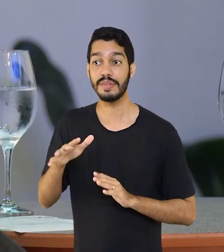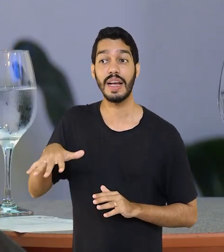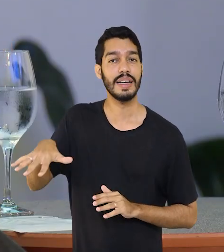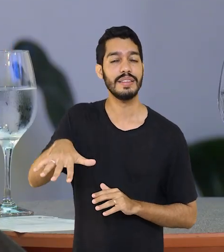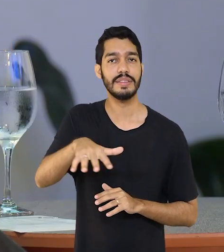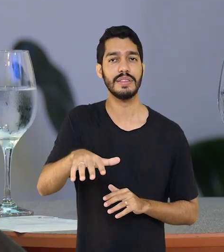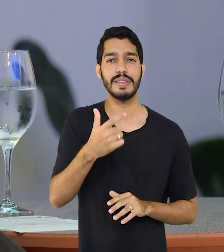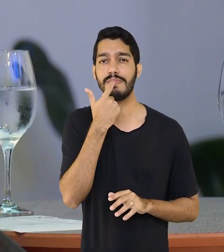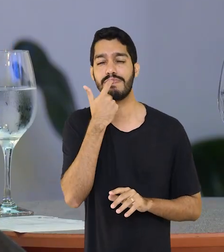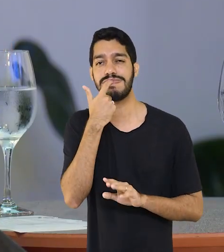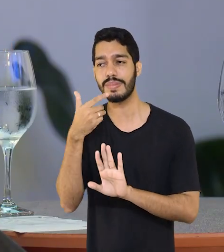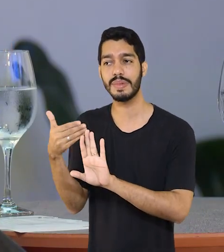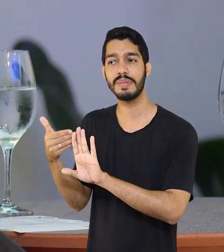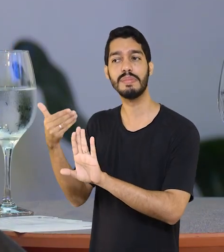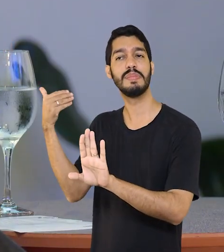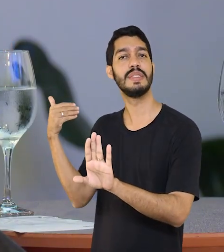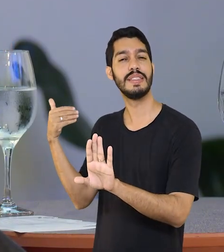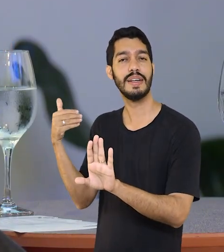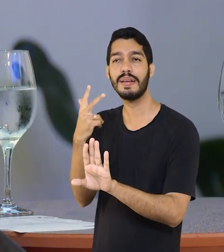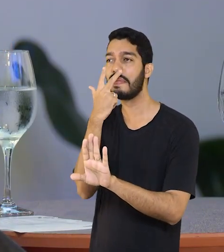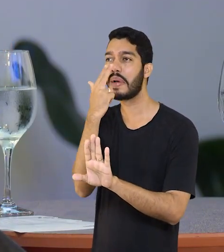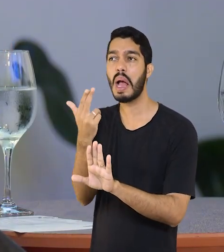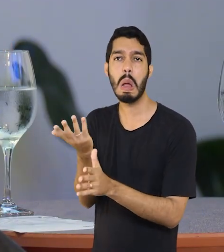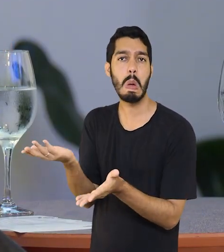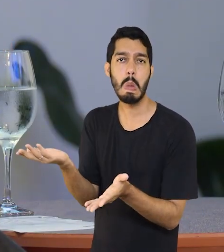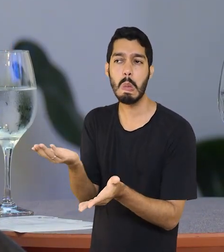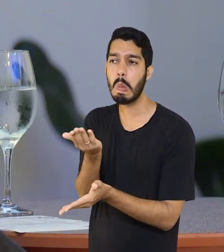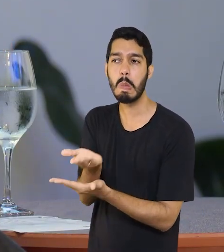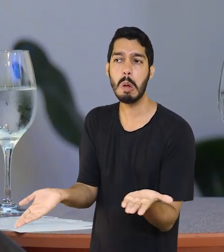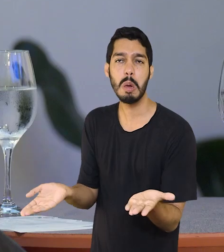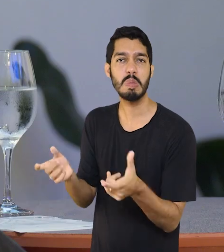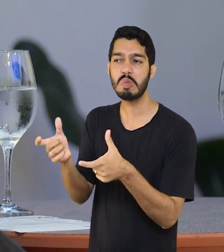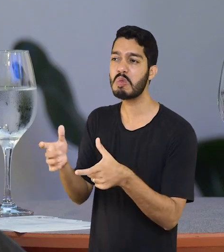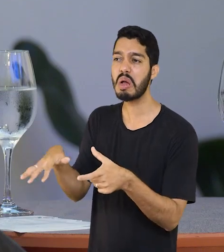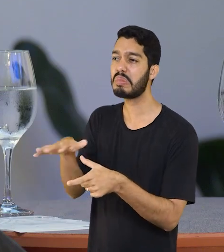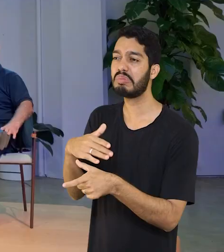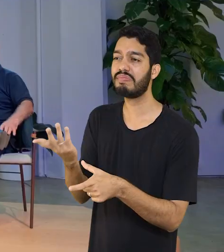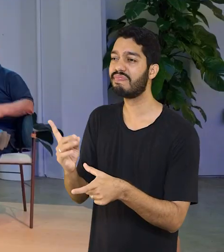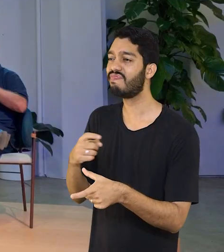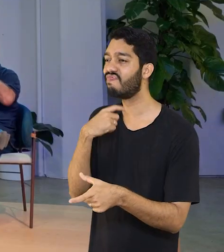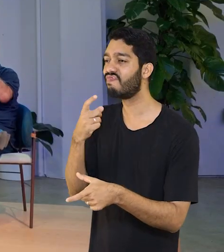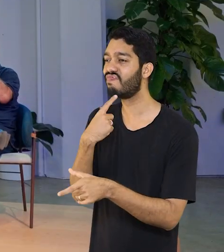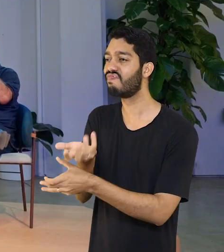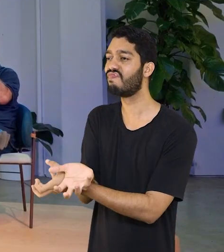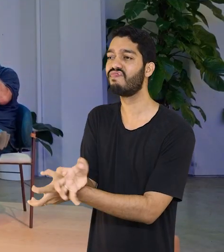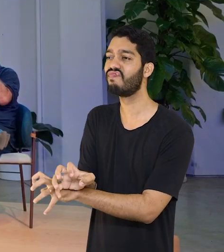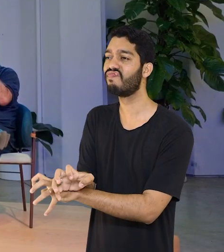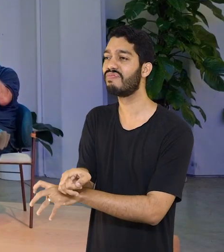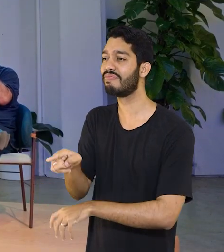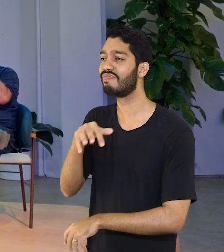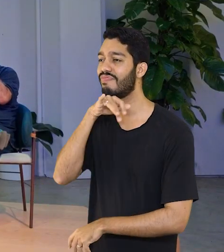algumas áreas que até pouco tempo atrás eram consideradas perdidas, degradadas, etc., porque você começa